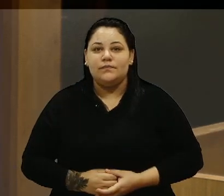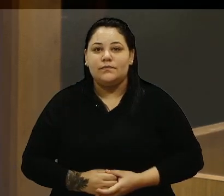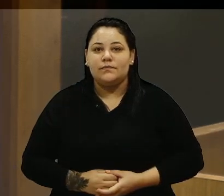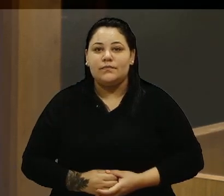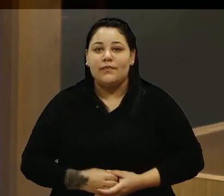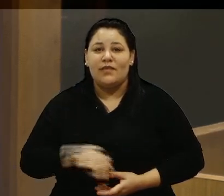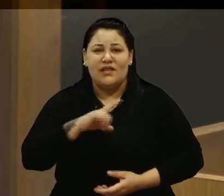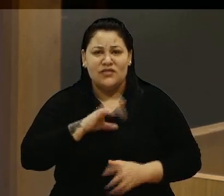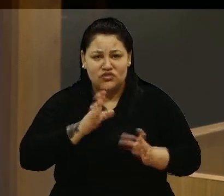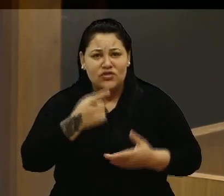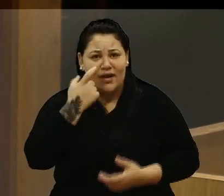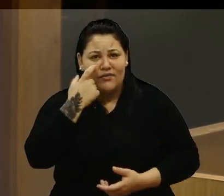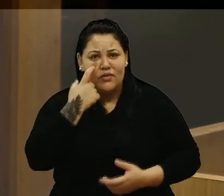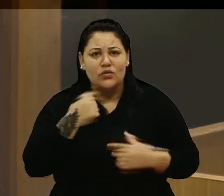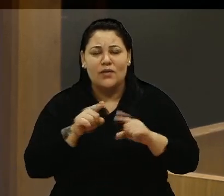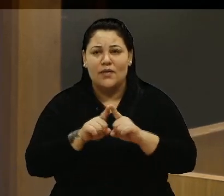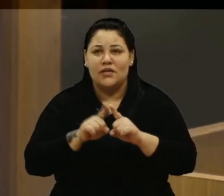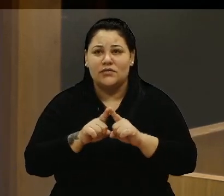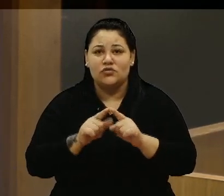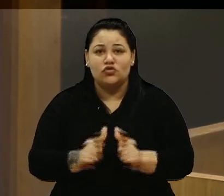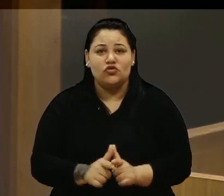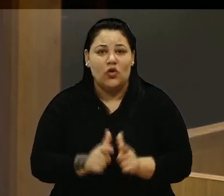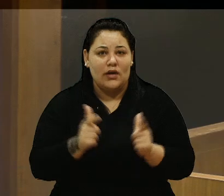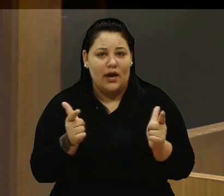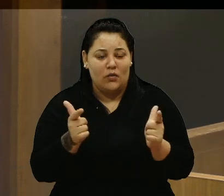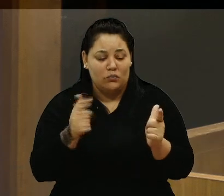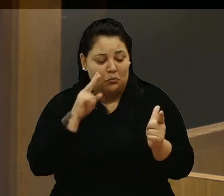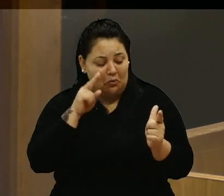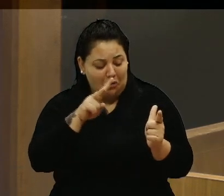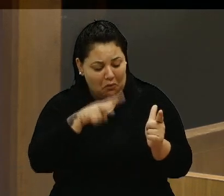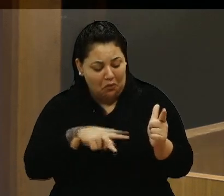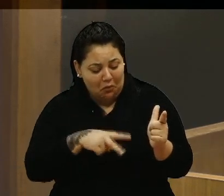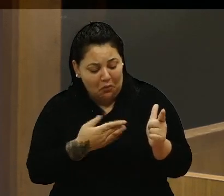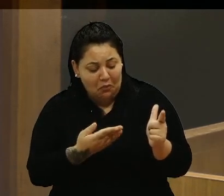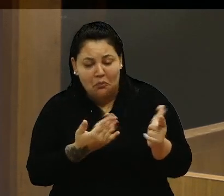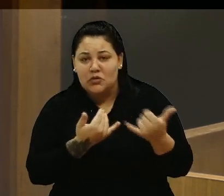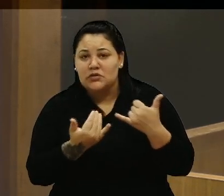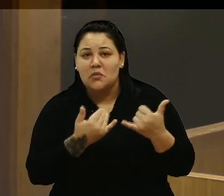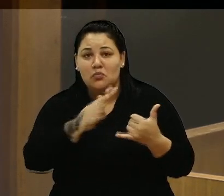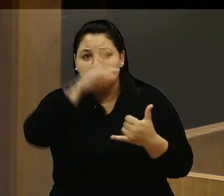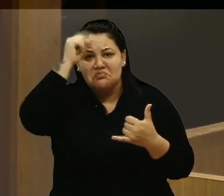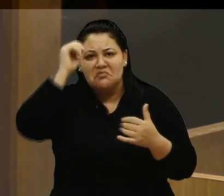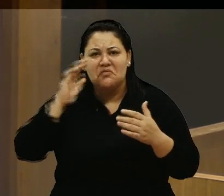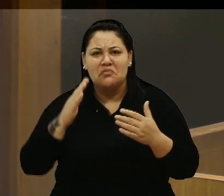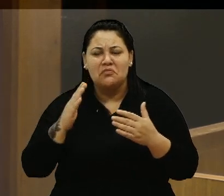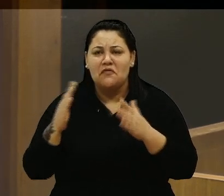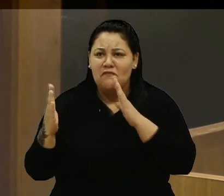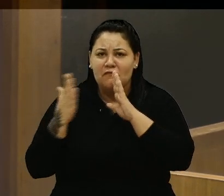Temos visto nos jornais que o nosso município enfrenta diversas situações.